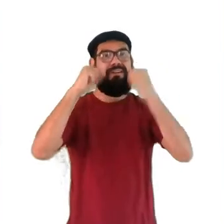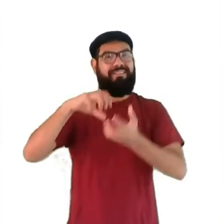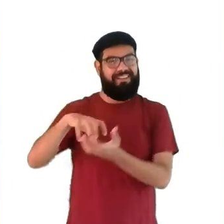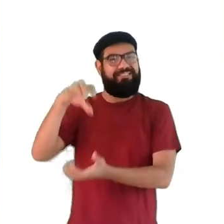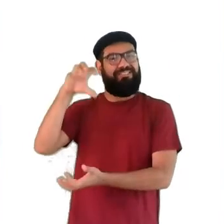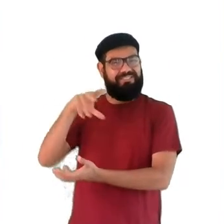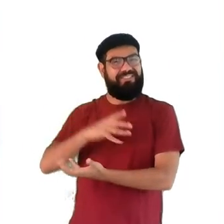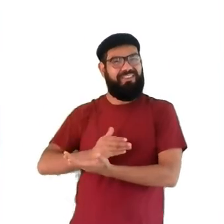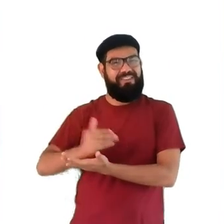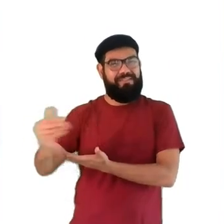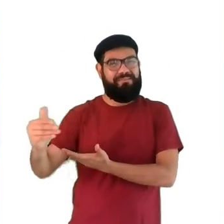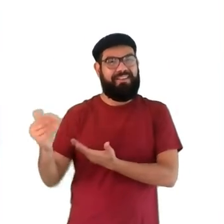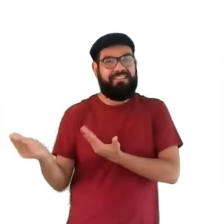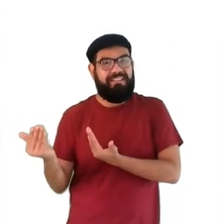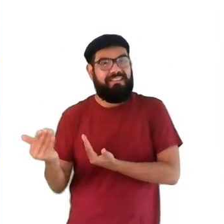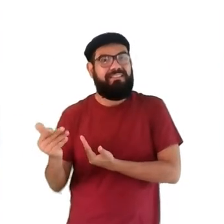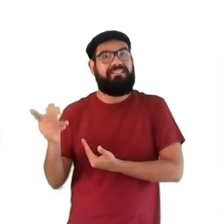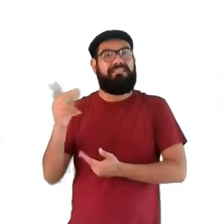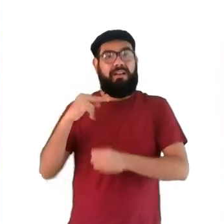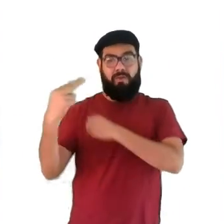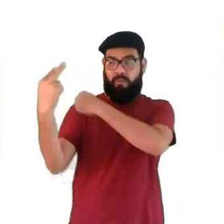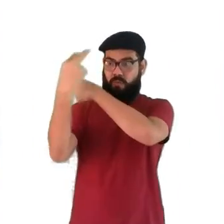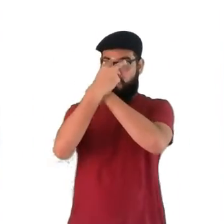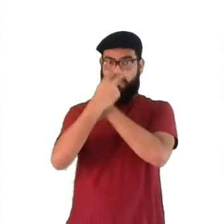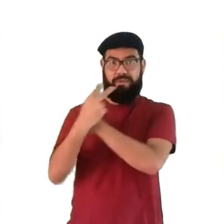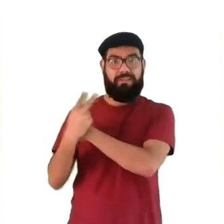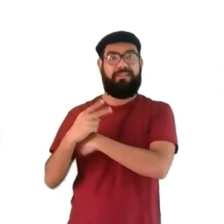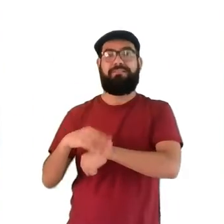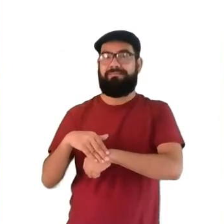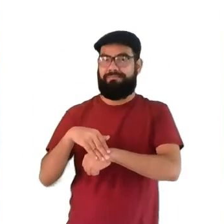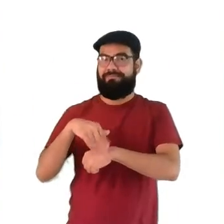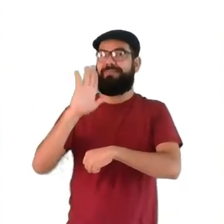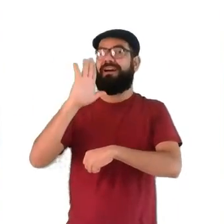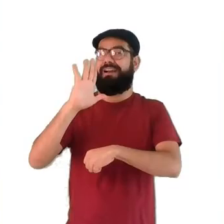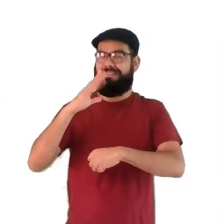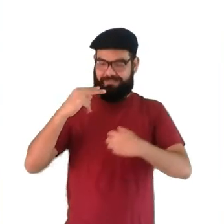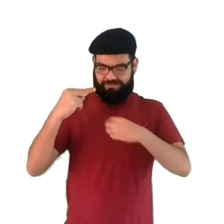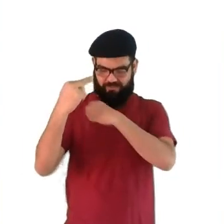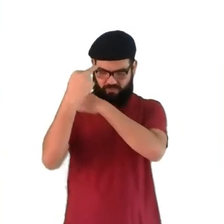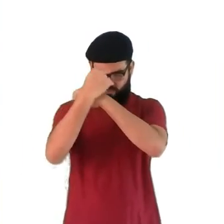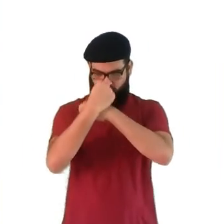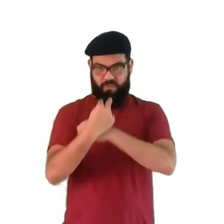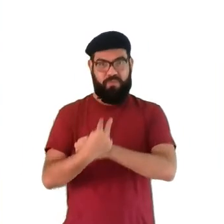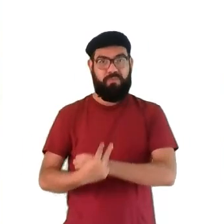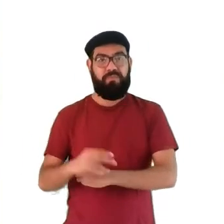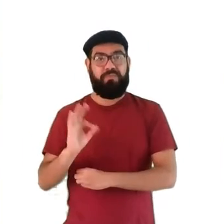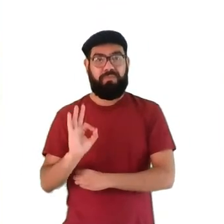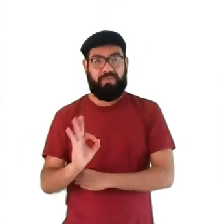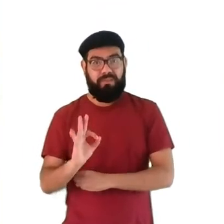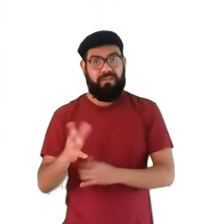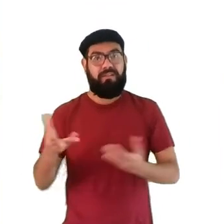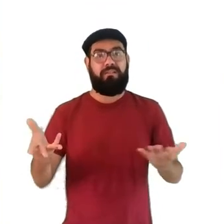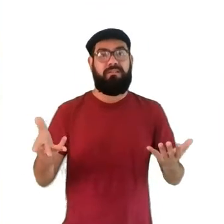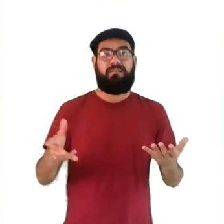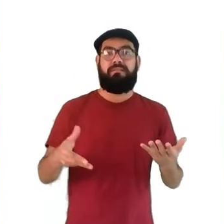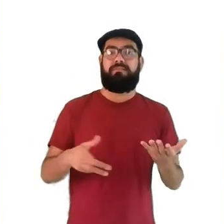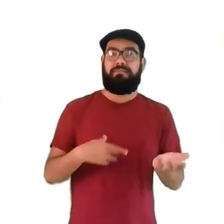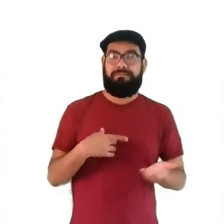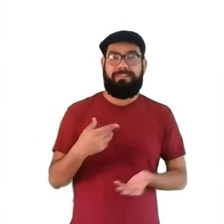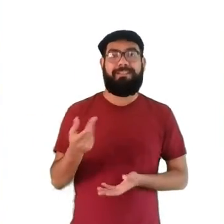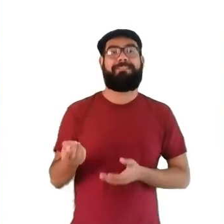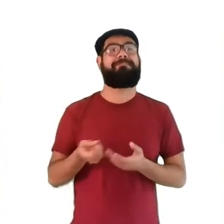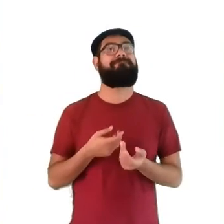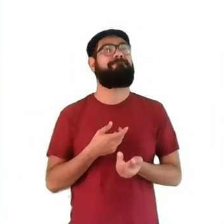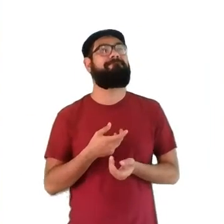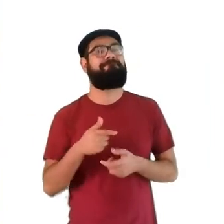eles estão cuidando mais do corpo, né? Estão correndo atrás dos sonhos, mas não